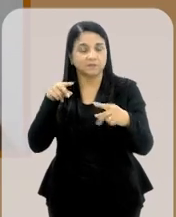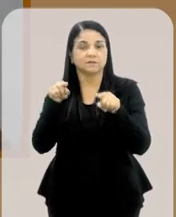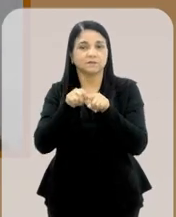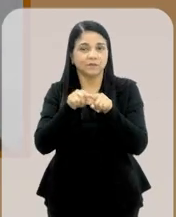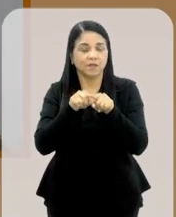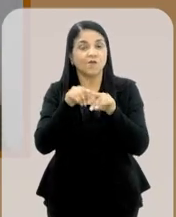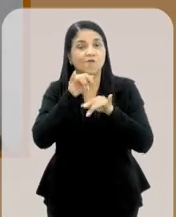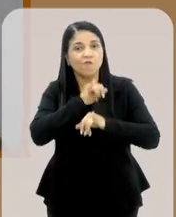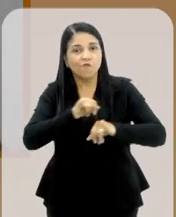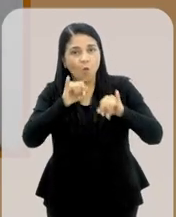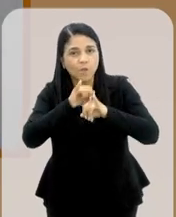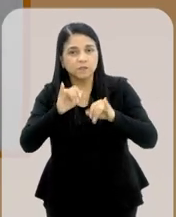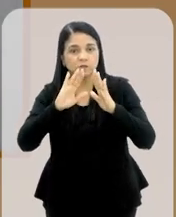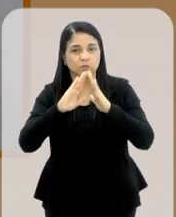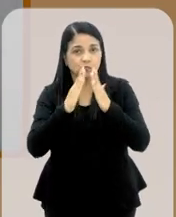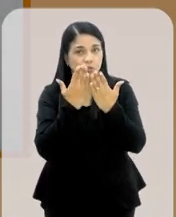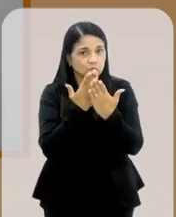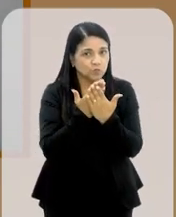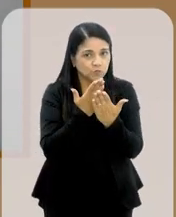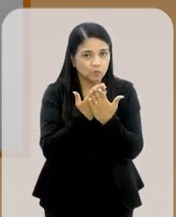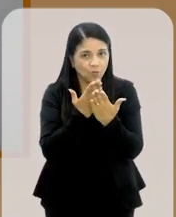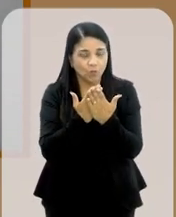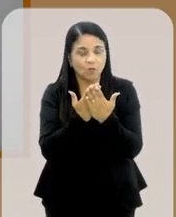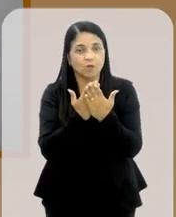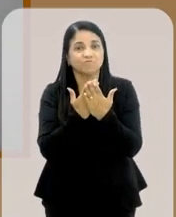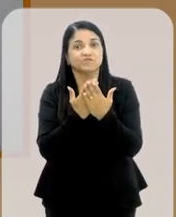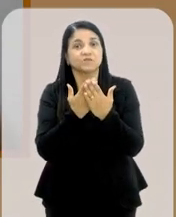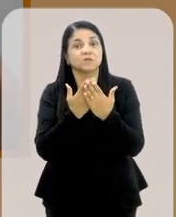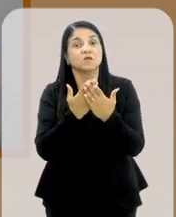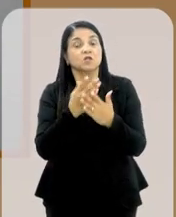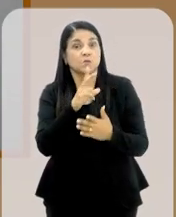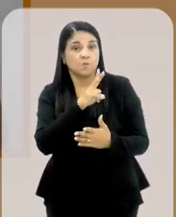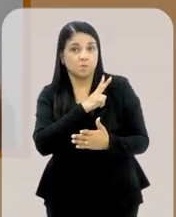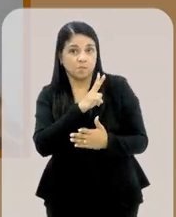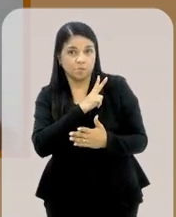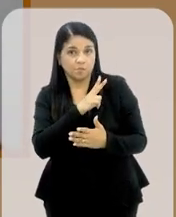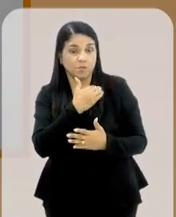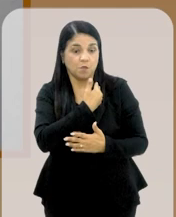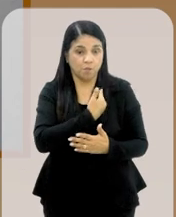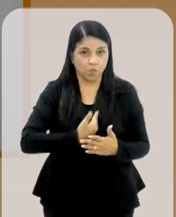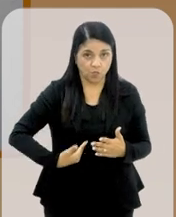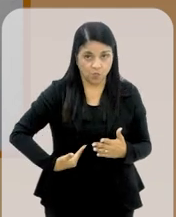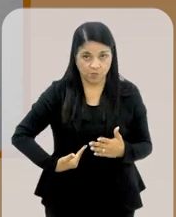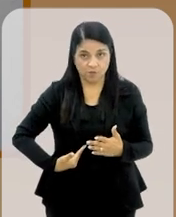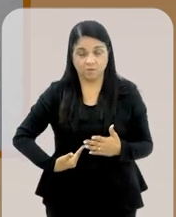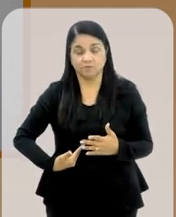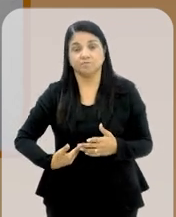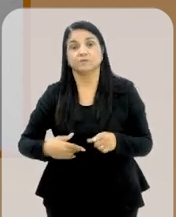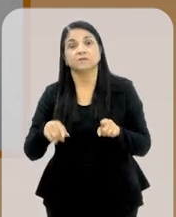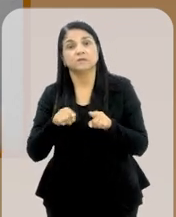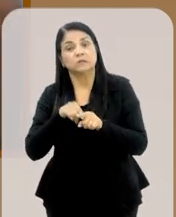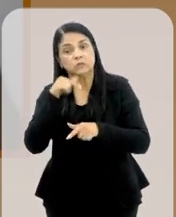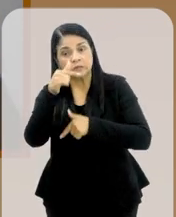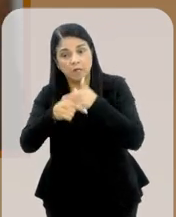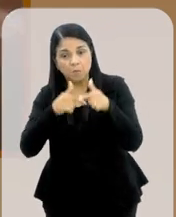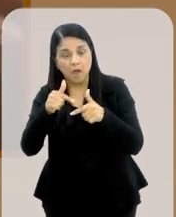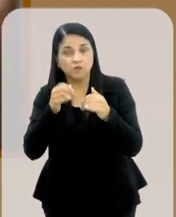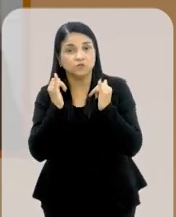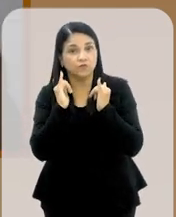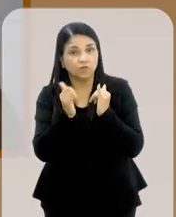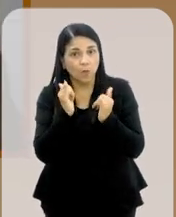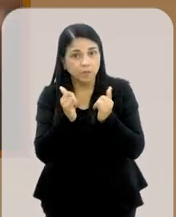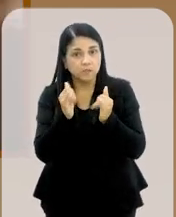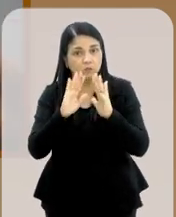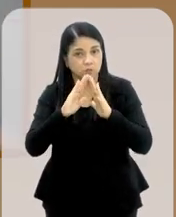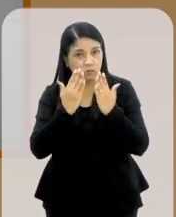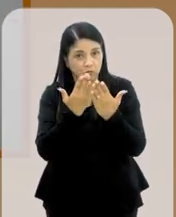está presente levando informações para as escolas. As escolas públicas ou particulares. Nesse trabalho